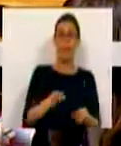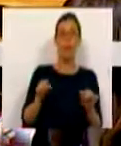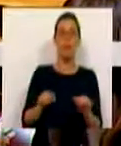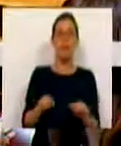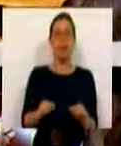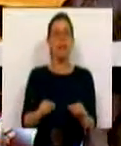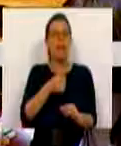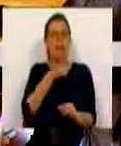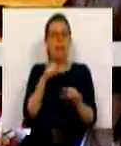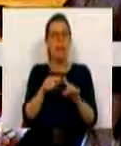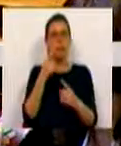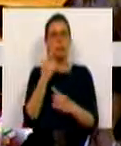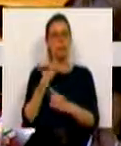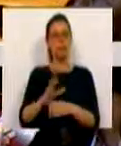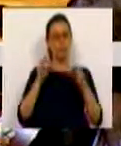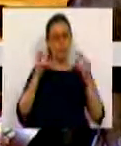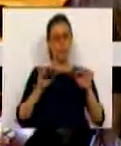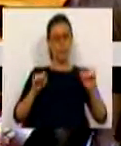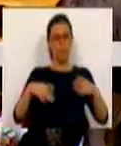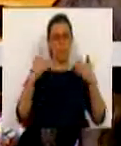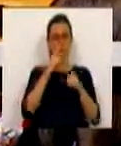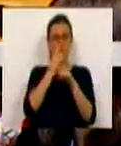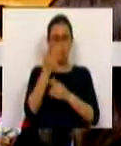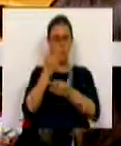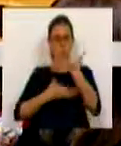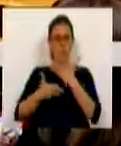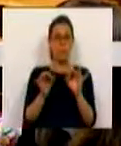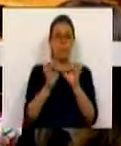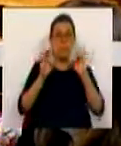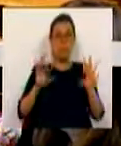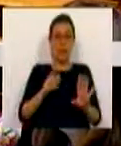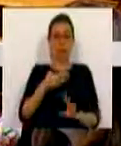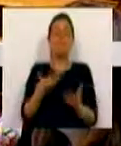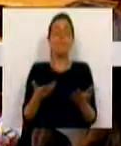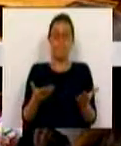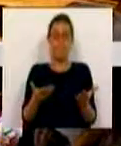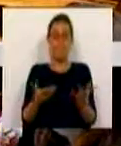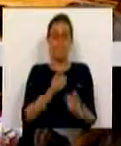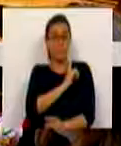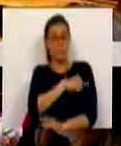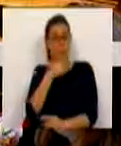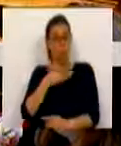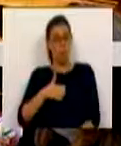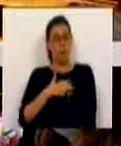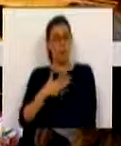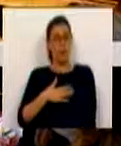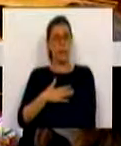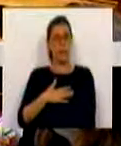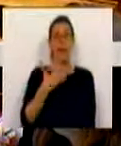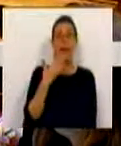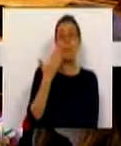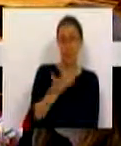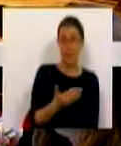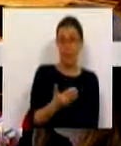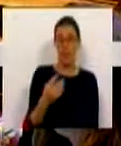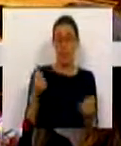aplicação está dependente que se mostre assegurado o princípio da reciprocidade, bem como a competência da entidade requerente